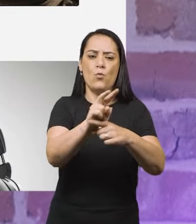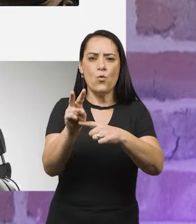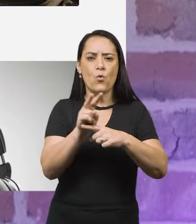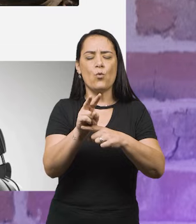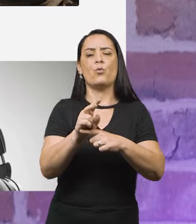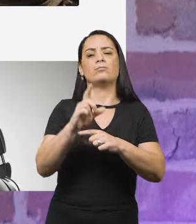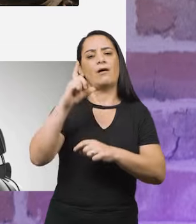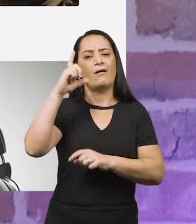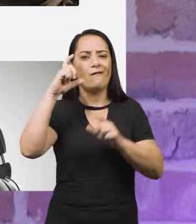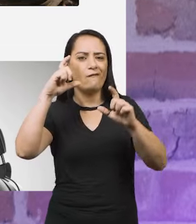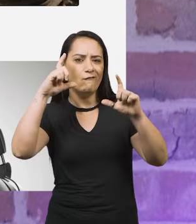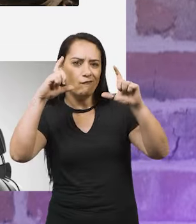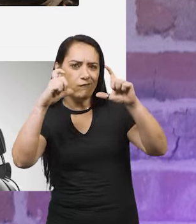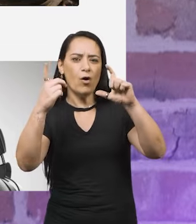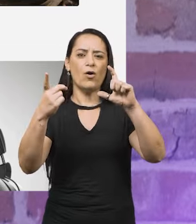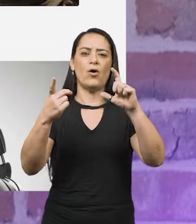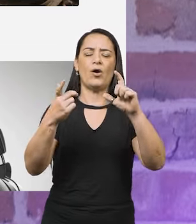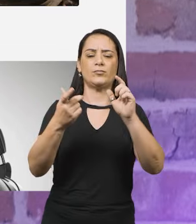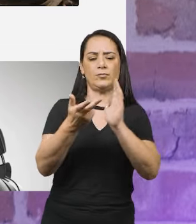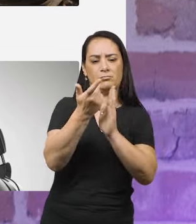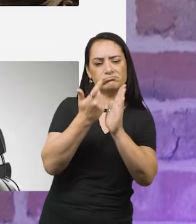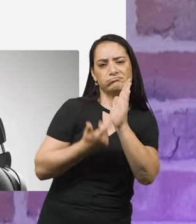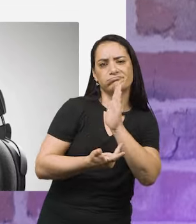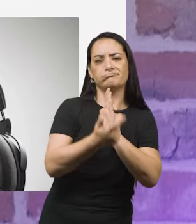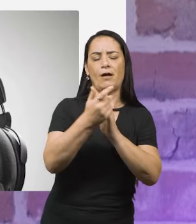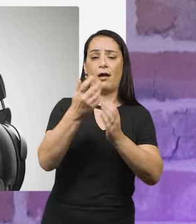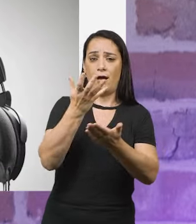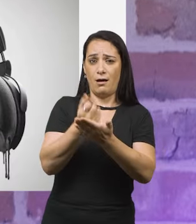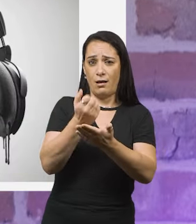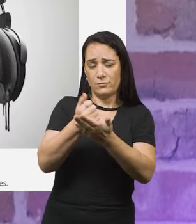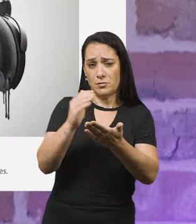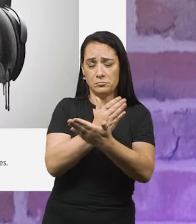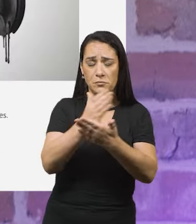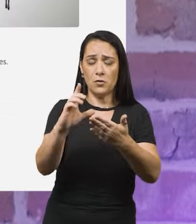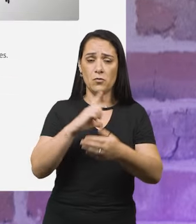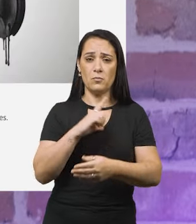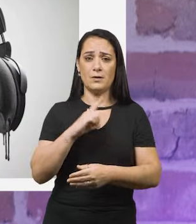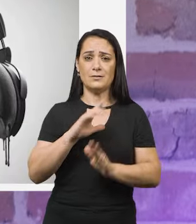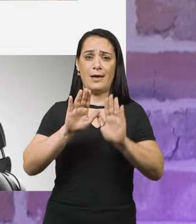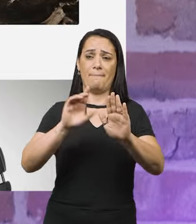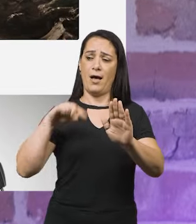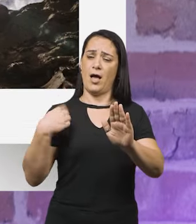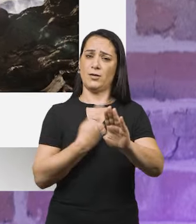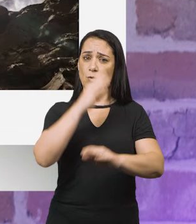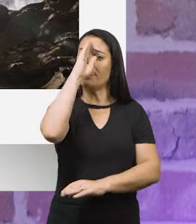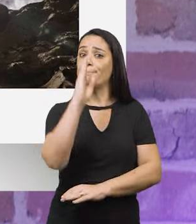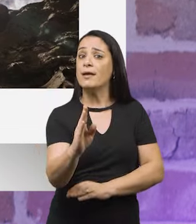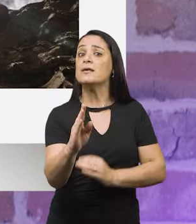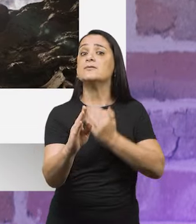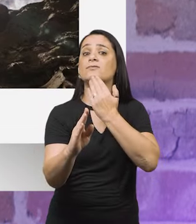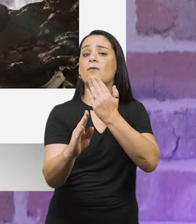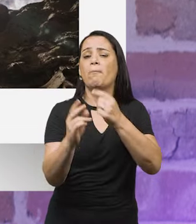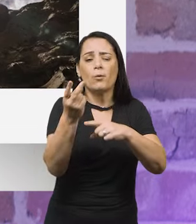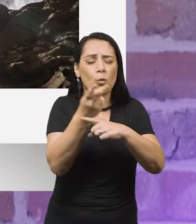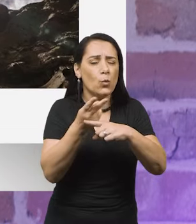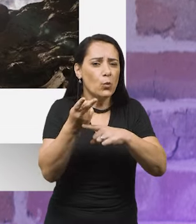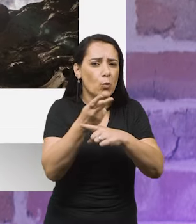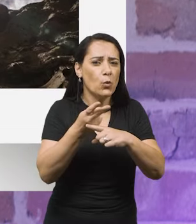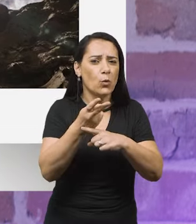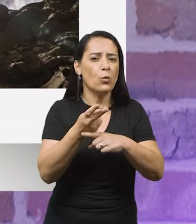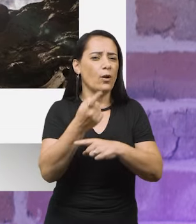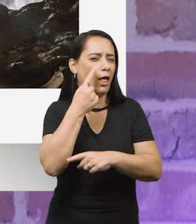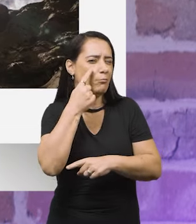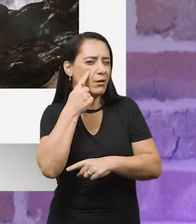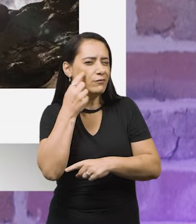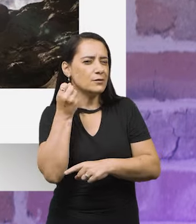curadoria, né, como fotos, imagens premium, algumas gravações, né, Vamos ser um pouco específicos para ver